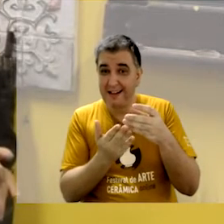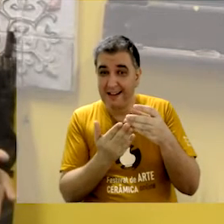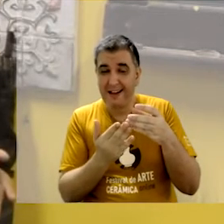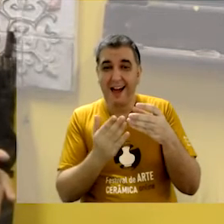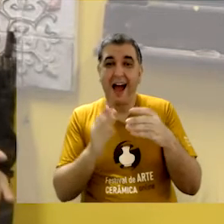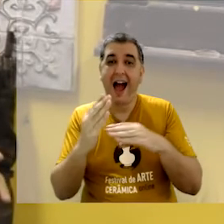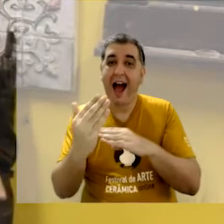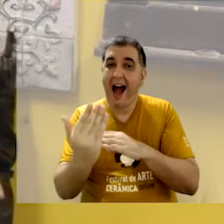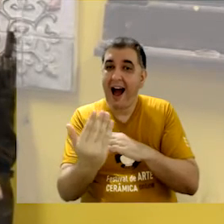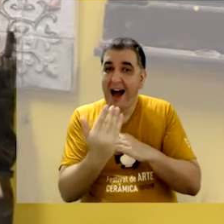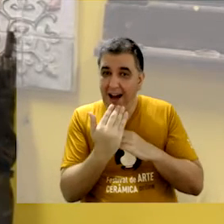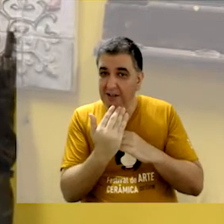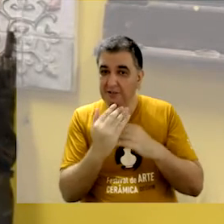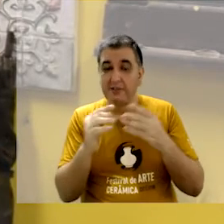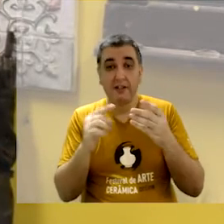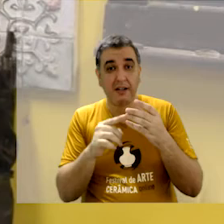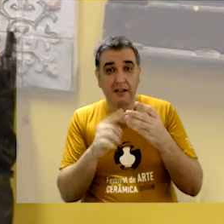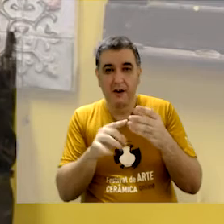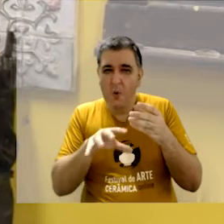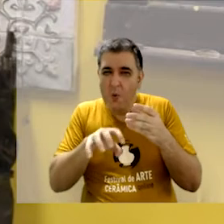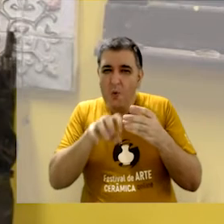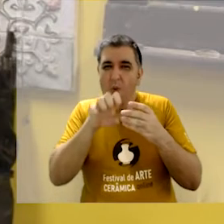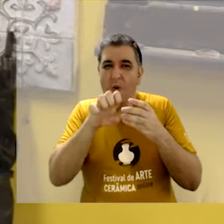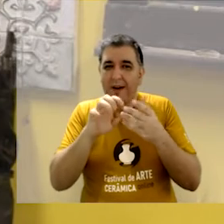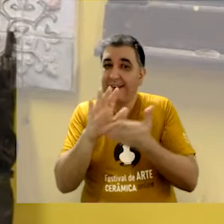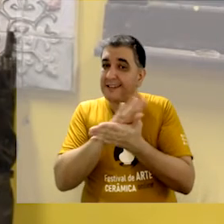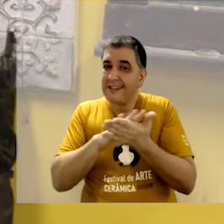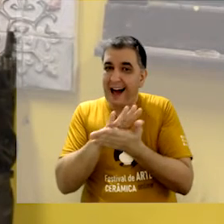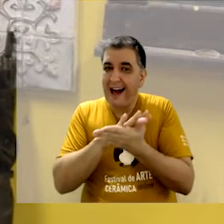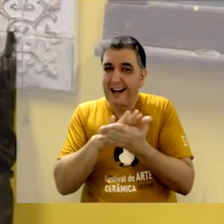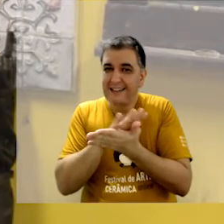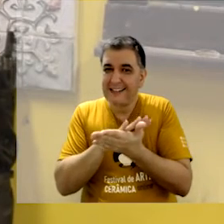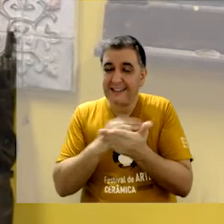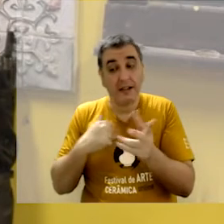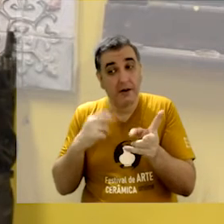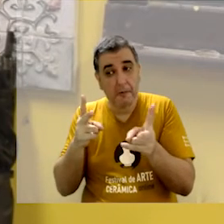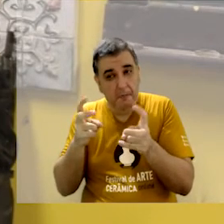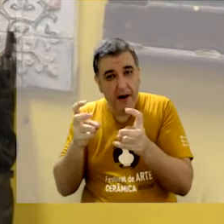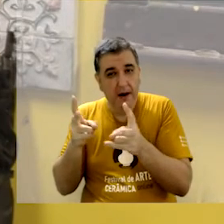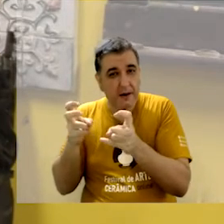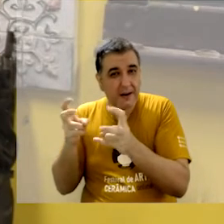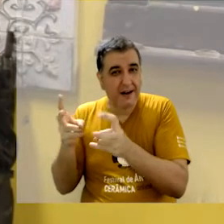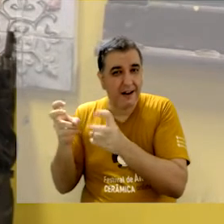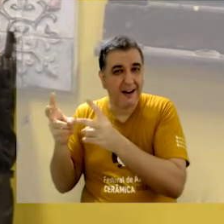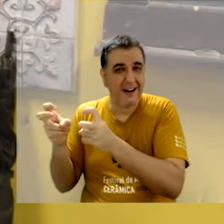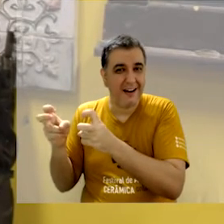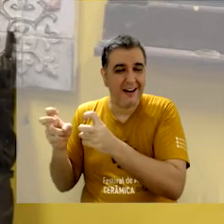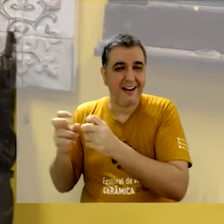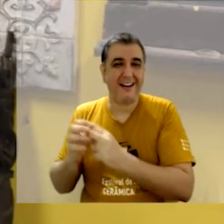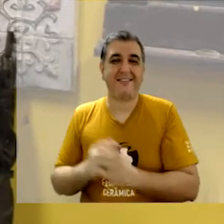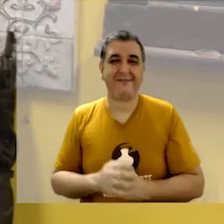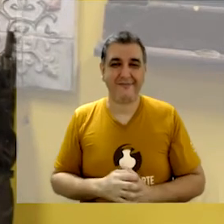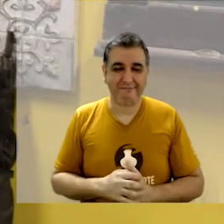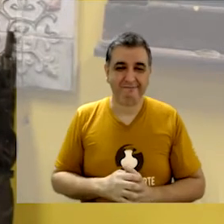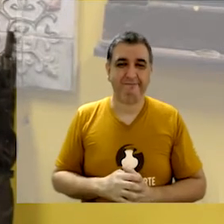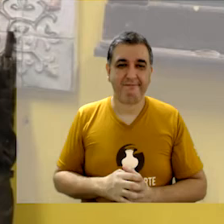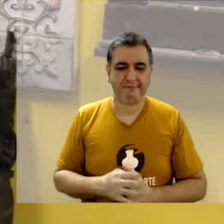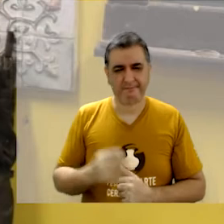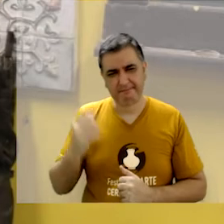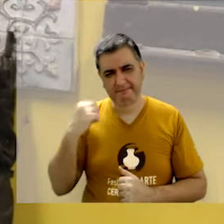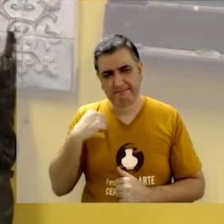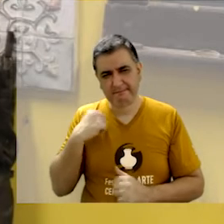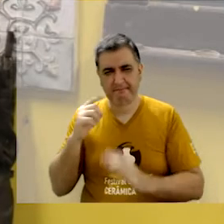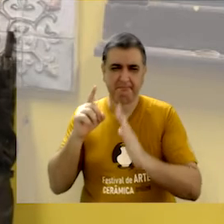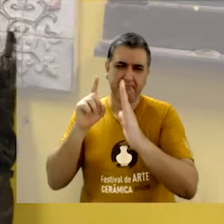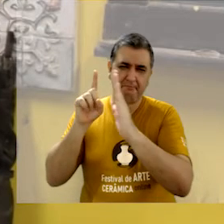esses tijolos, porque são mais baratos ou porque a própria olaria descarta, né? Porque ninguém quer comprar. E